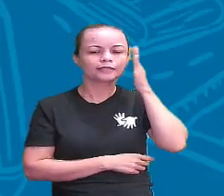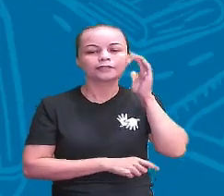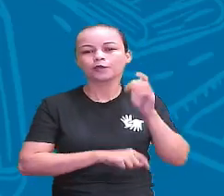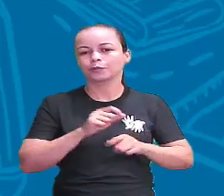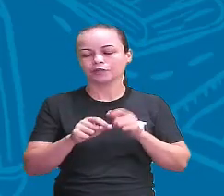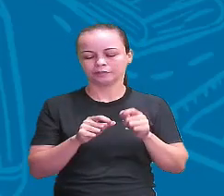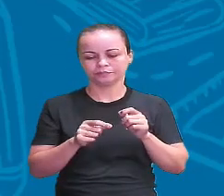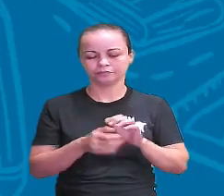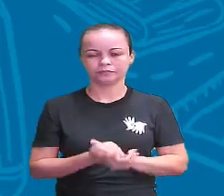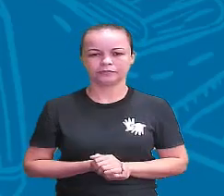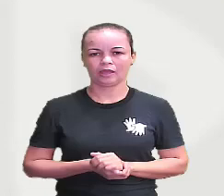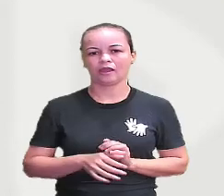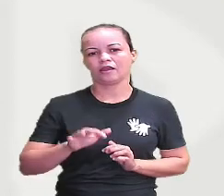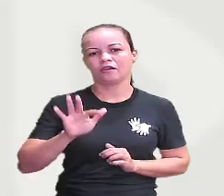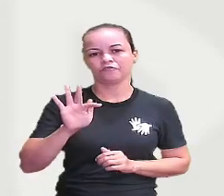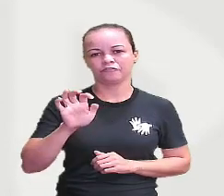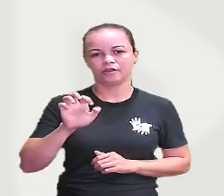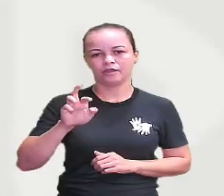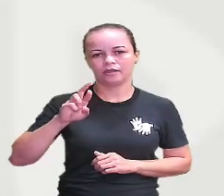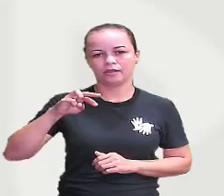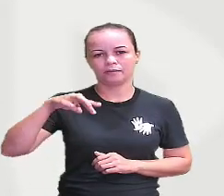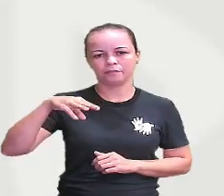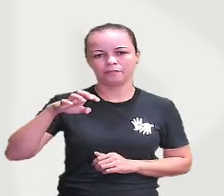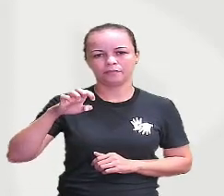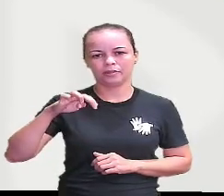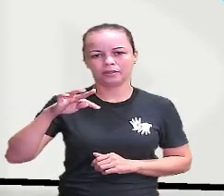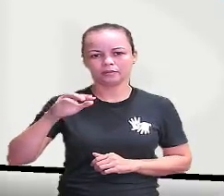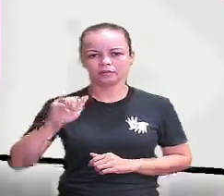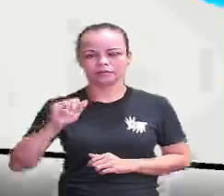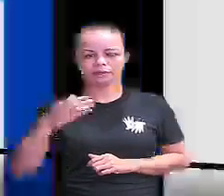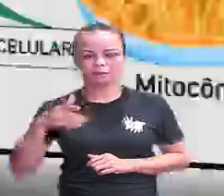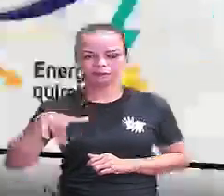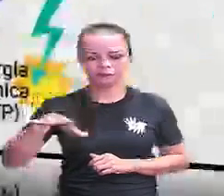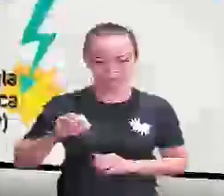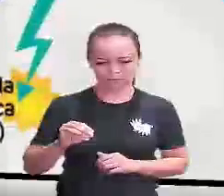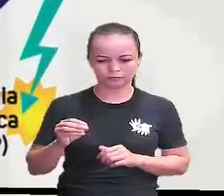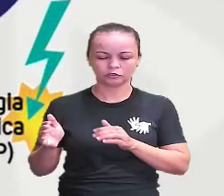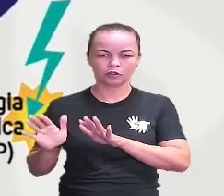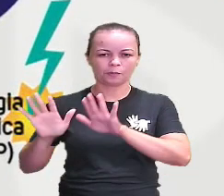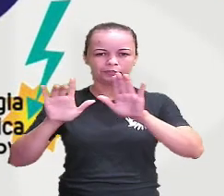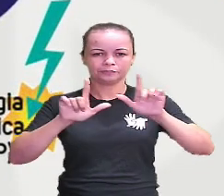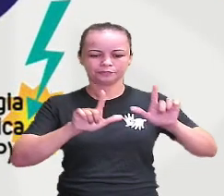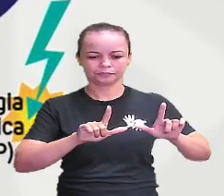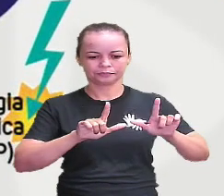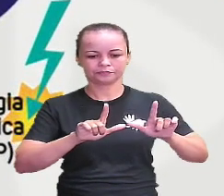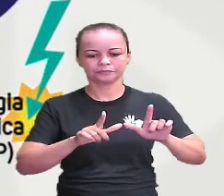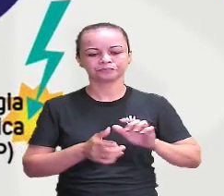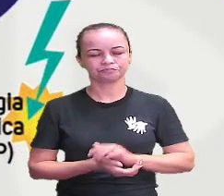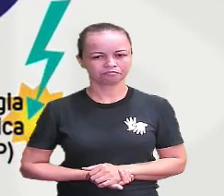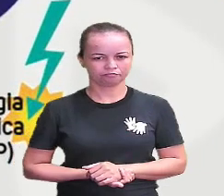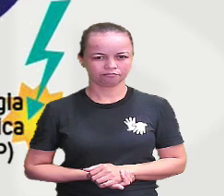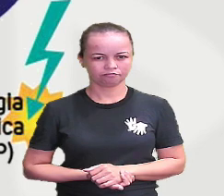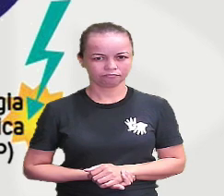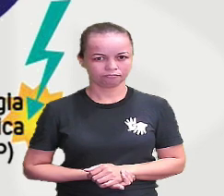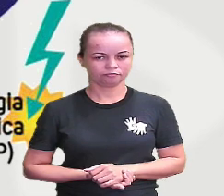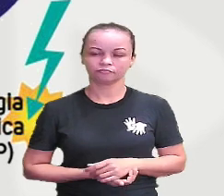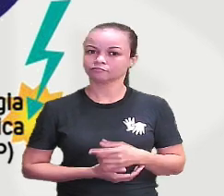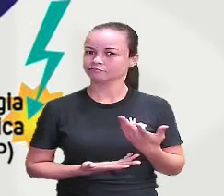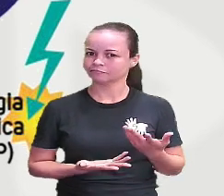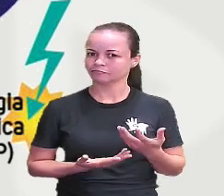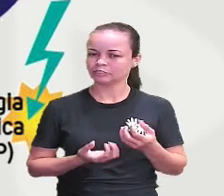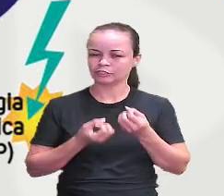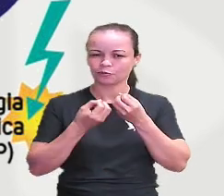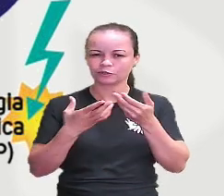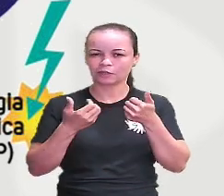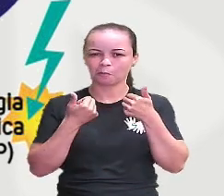A fermentação. E eu já vou pedir justamente para a produção já, isso, perfeito, já abrir. Não, melhor, vê que coisa